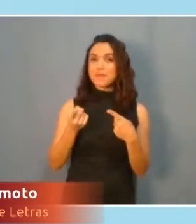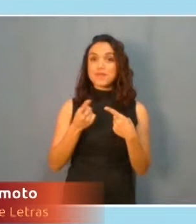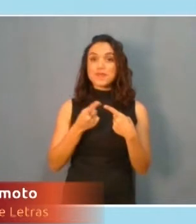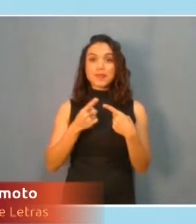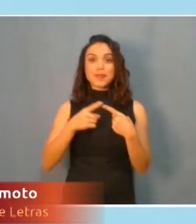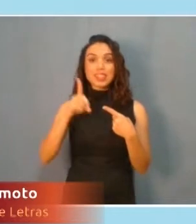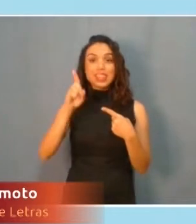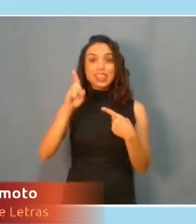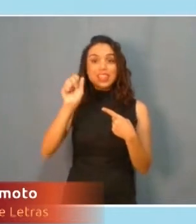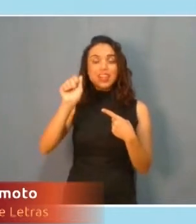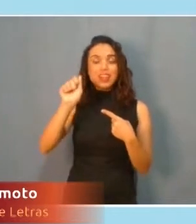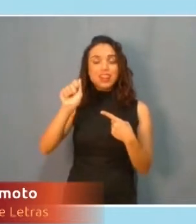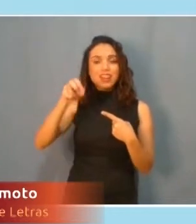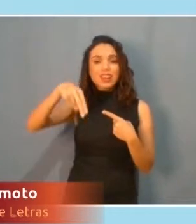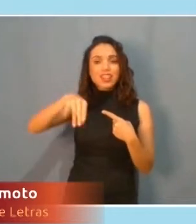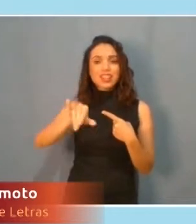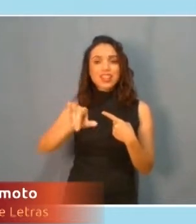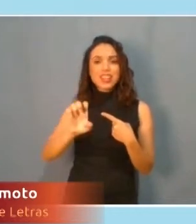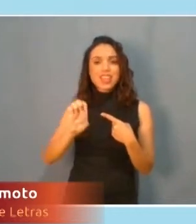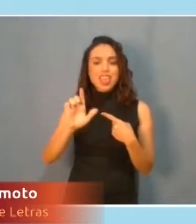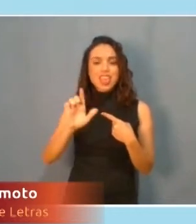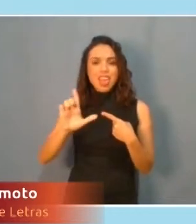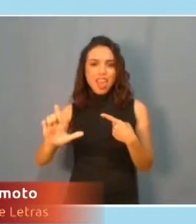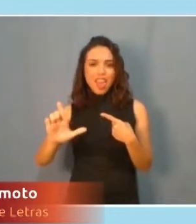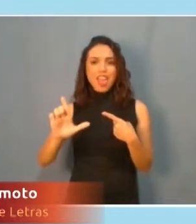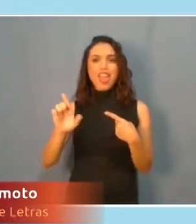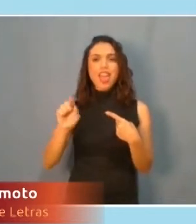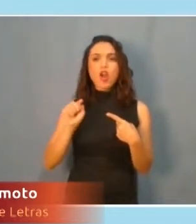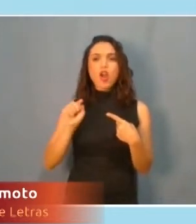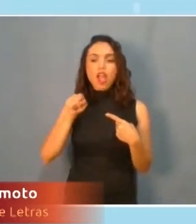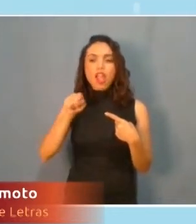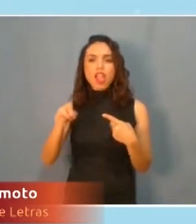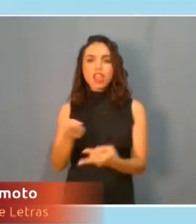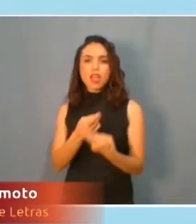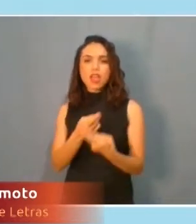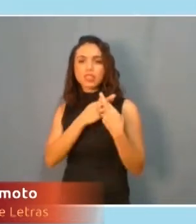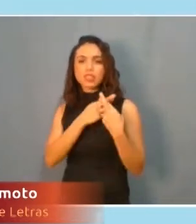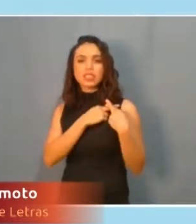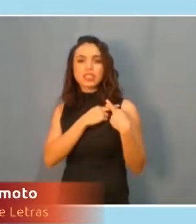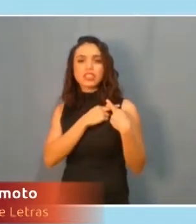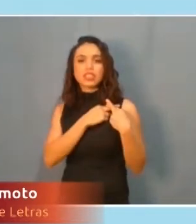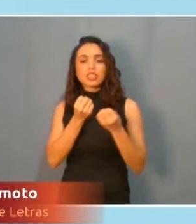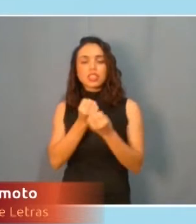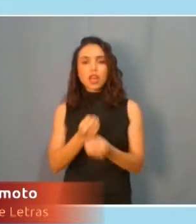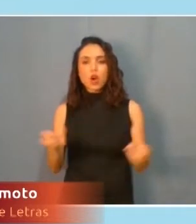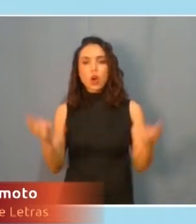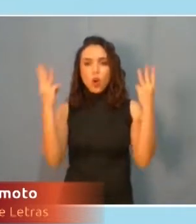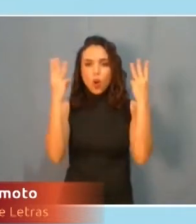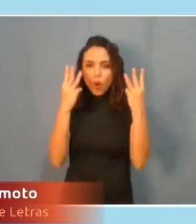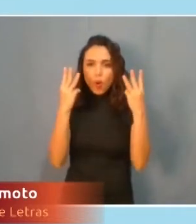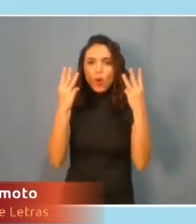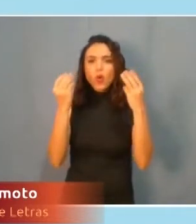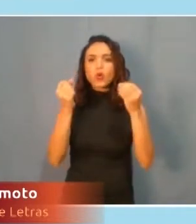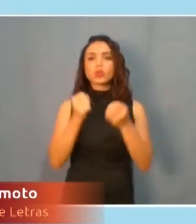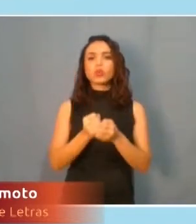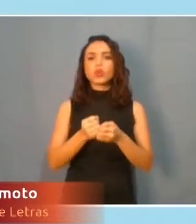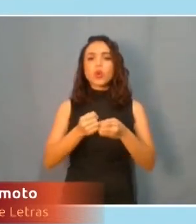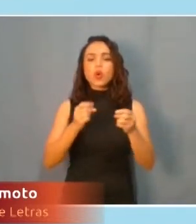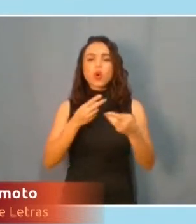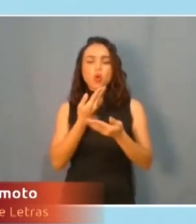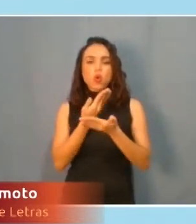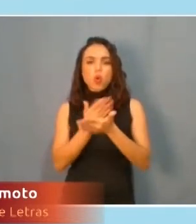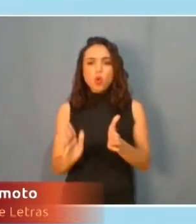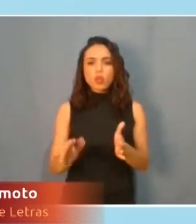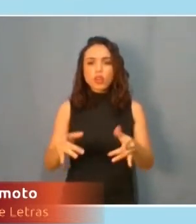Balaban, representante do Programa Mundial de Alimentos da ONU no Brasil e diretor do Centro de Excelência contra a